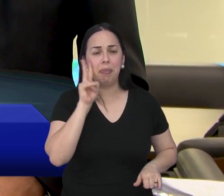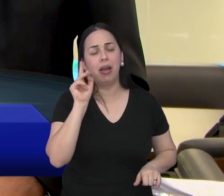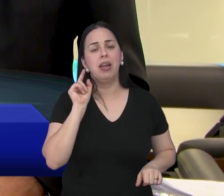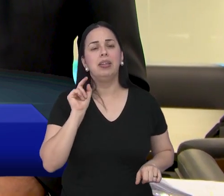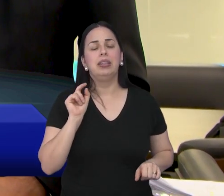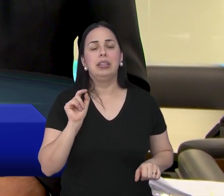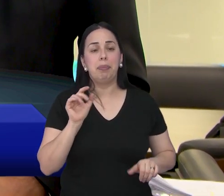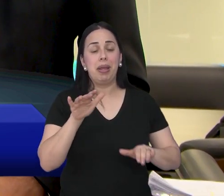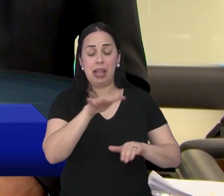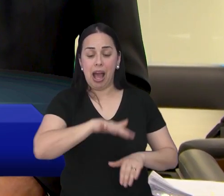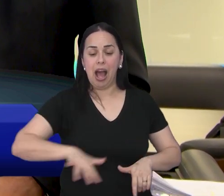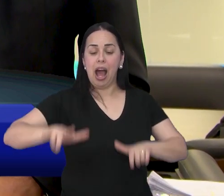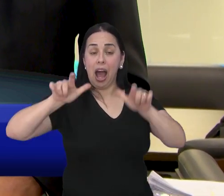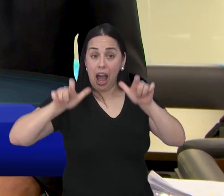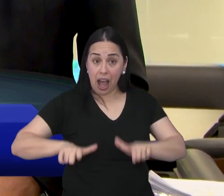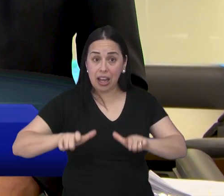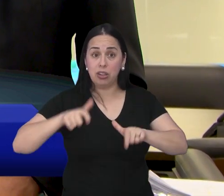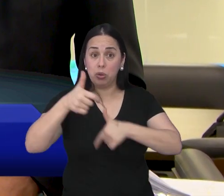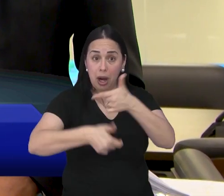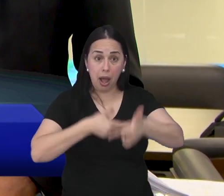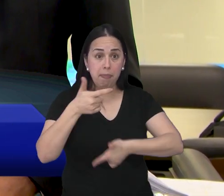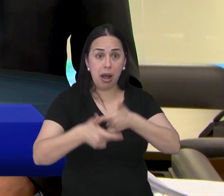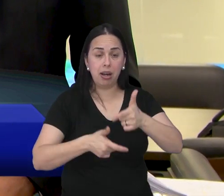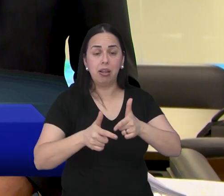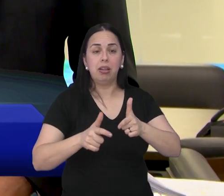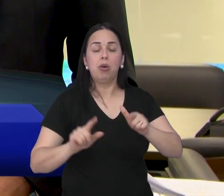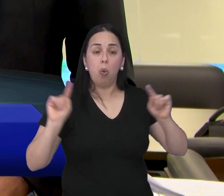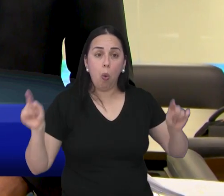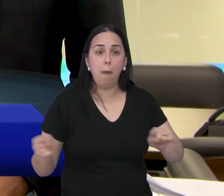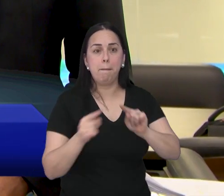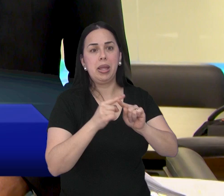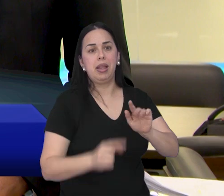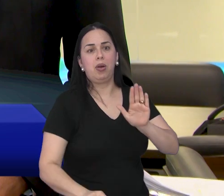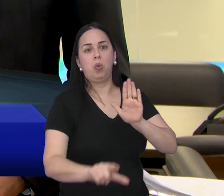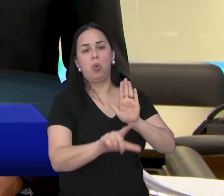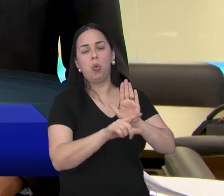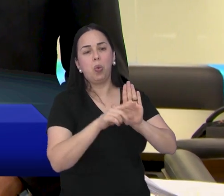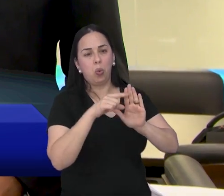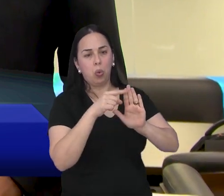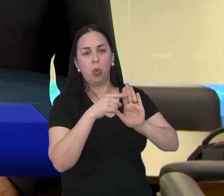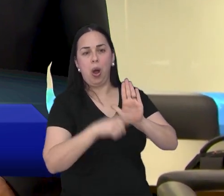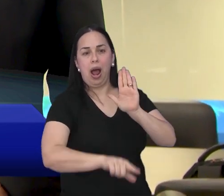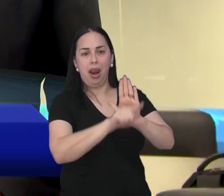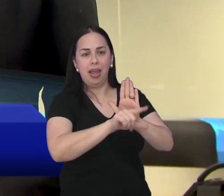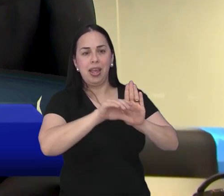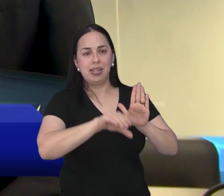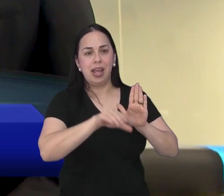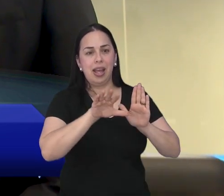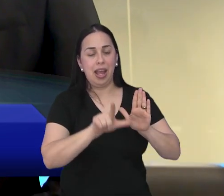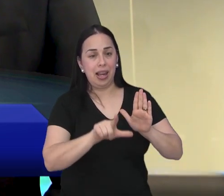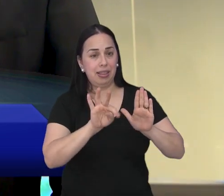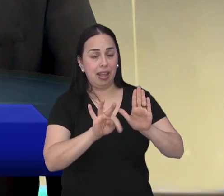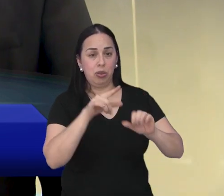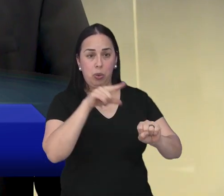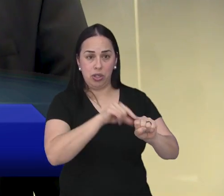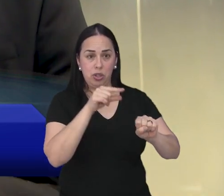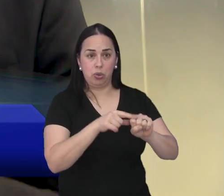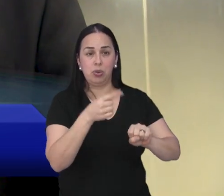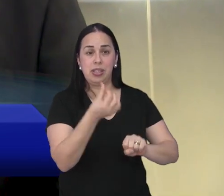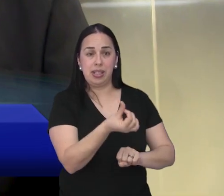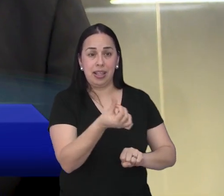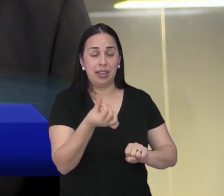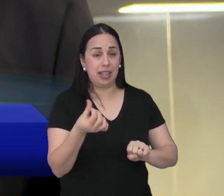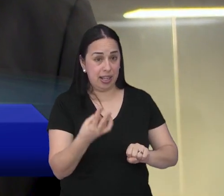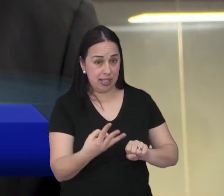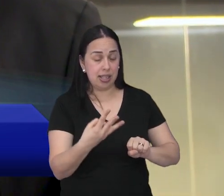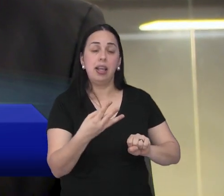que as condições elas estão discriminadas, descritas na própria CLT, né? Sim, está lá no artigo 483, lá tem um